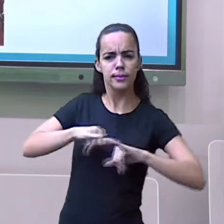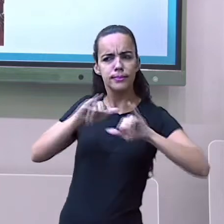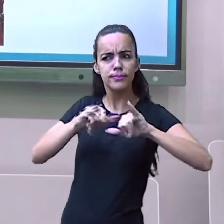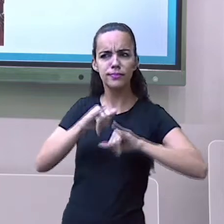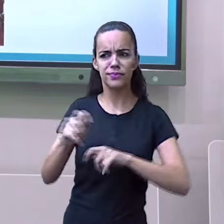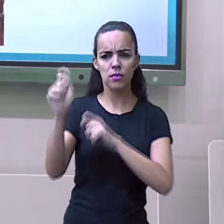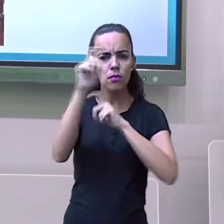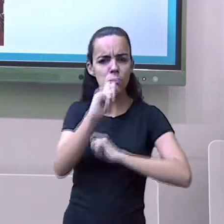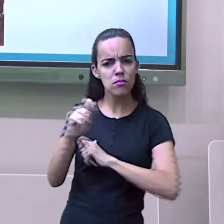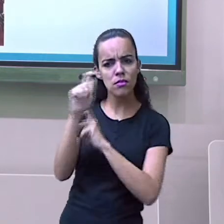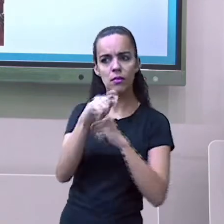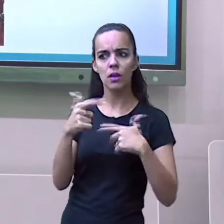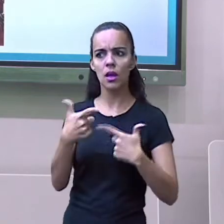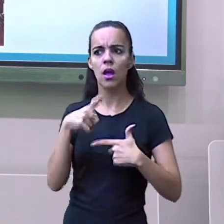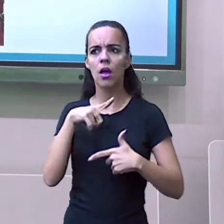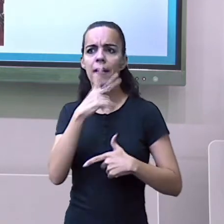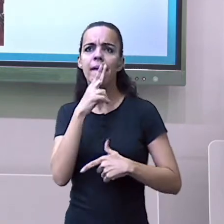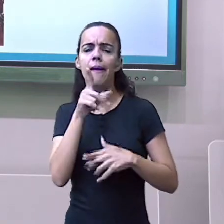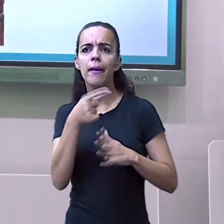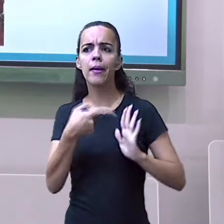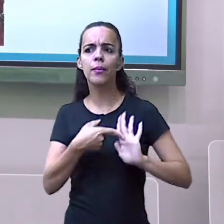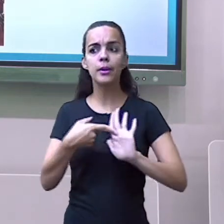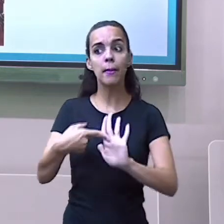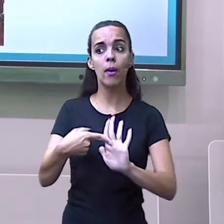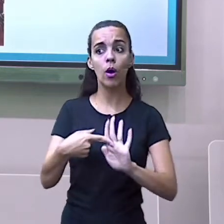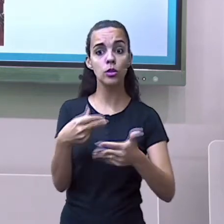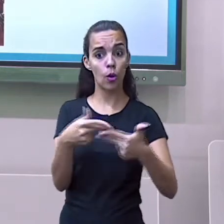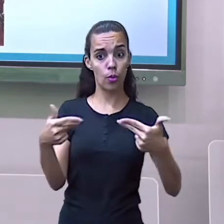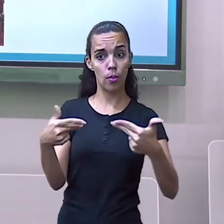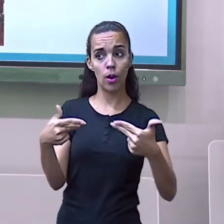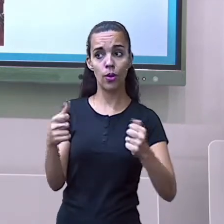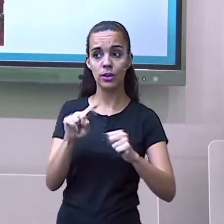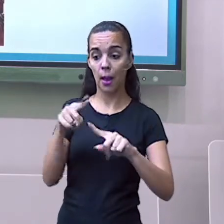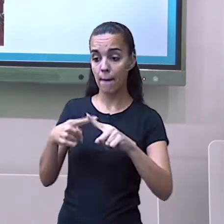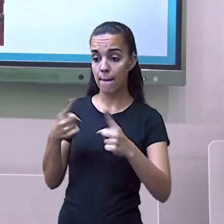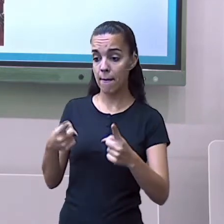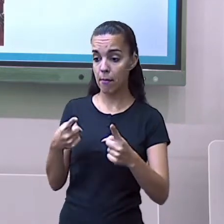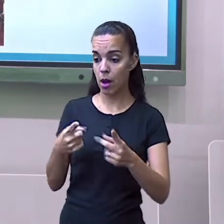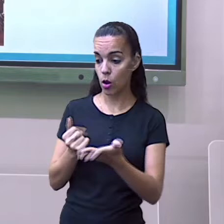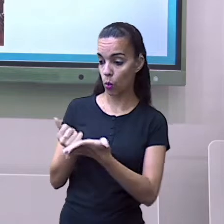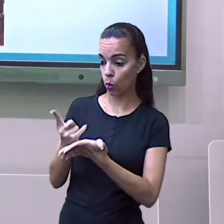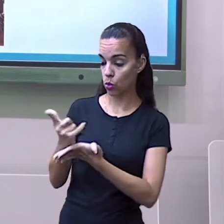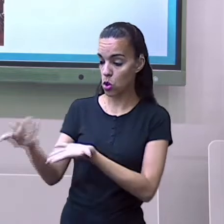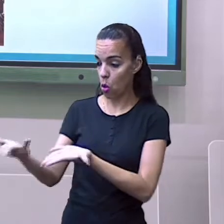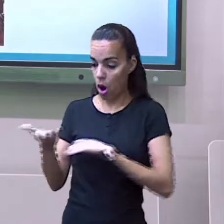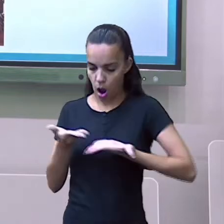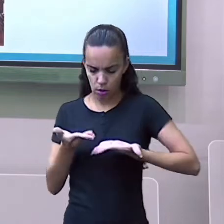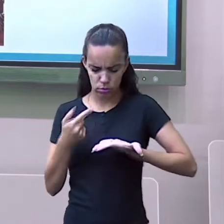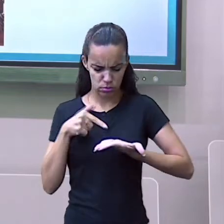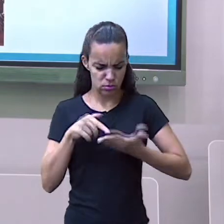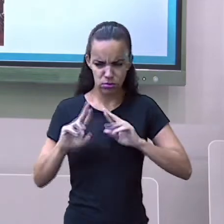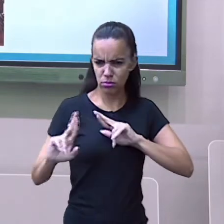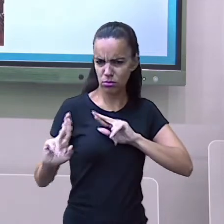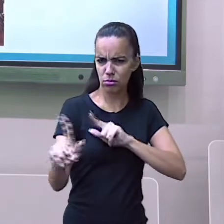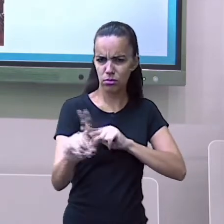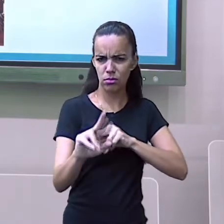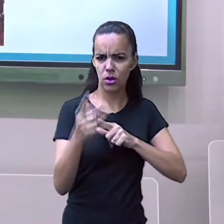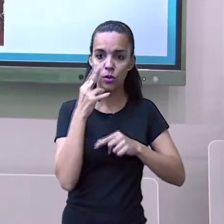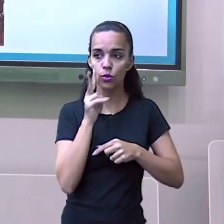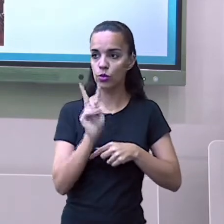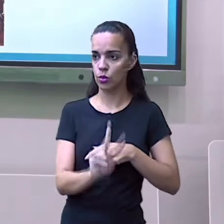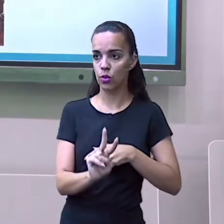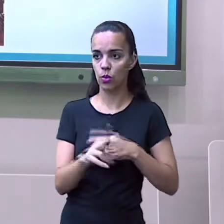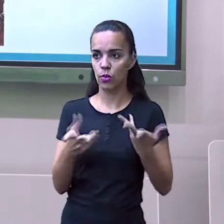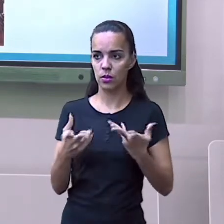aquela que o cliente contrata algo e recebe algo que não é igual ao que contratou. Por exemplo, você